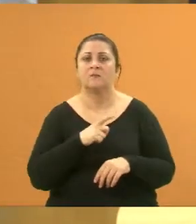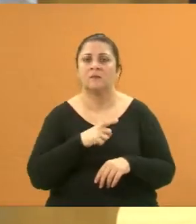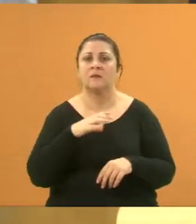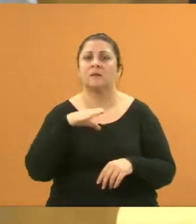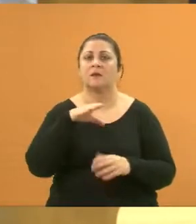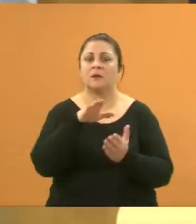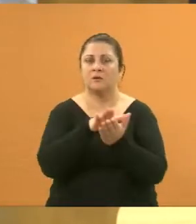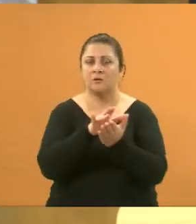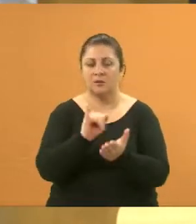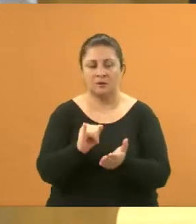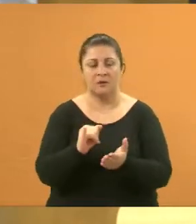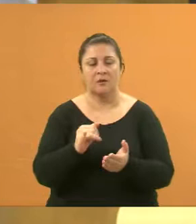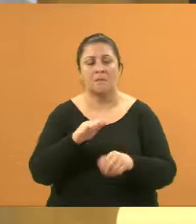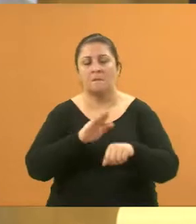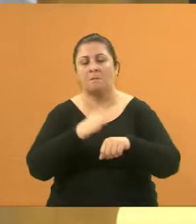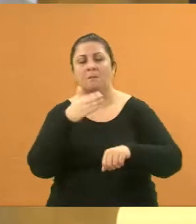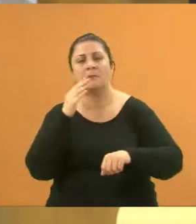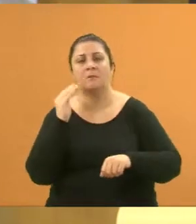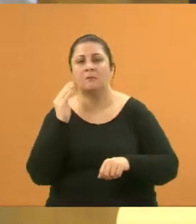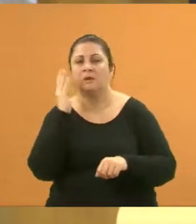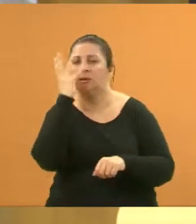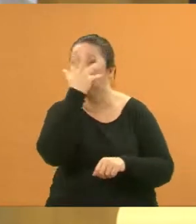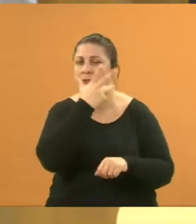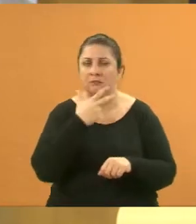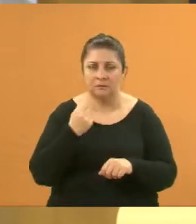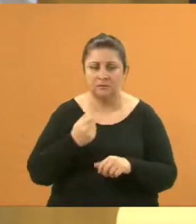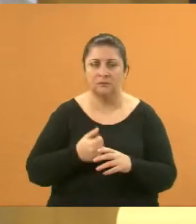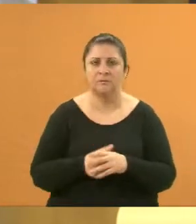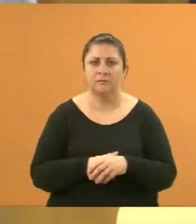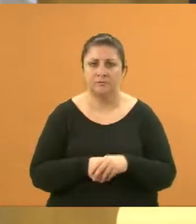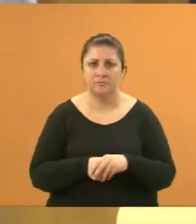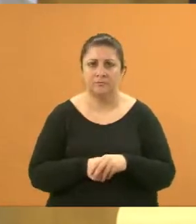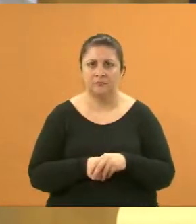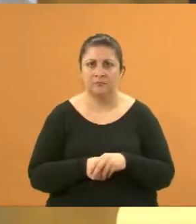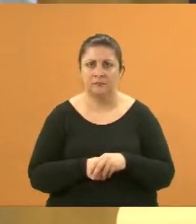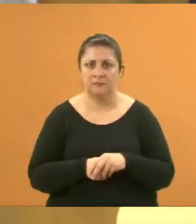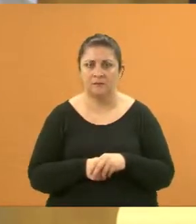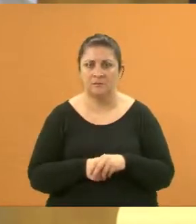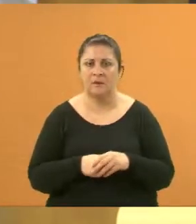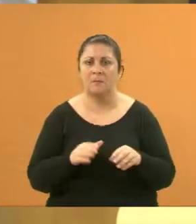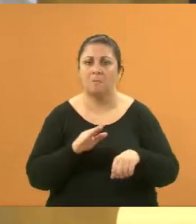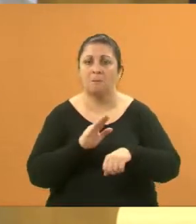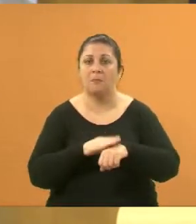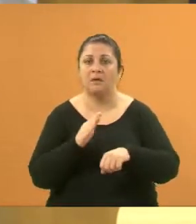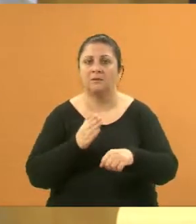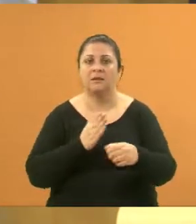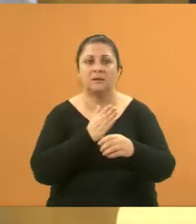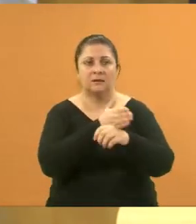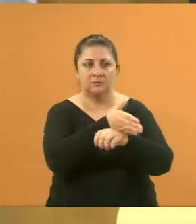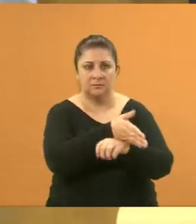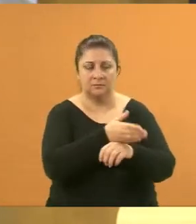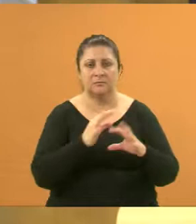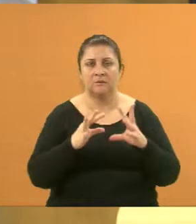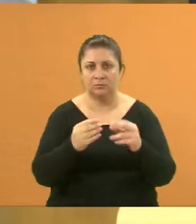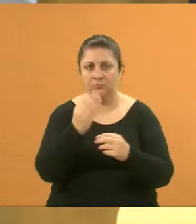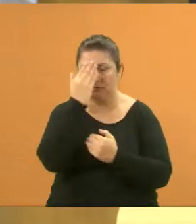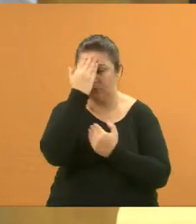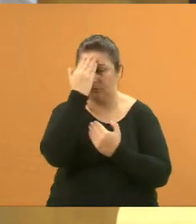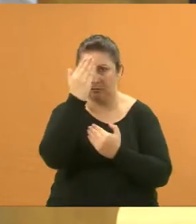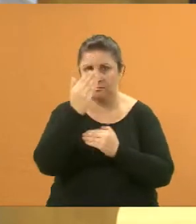Jacareí cada vez mais limpa, cada vez melhor e com mais acessibilidade para todos.